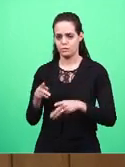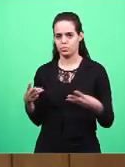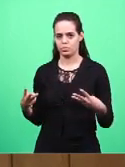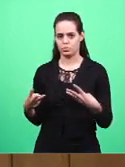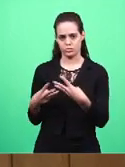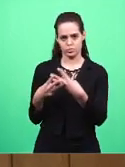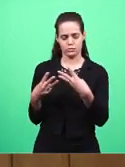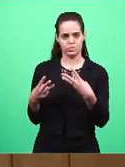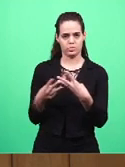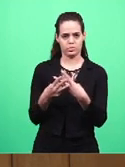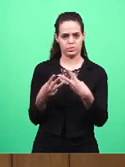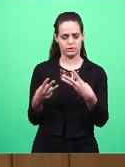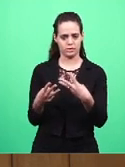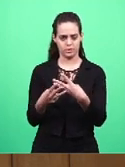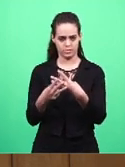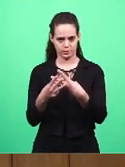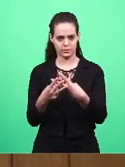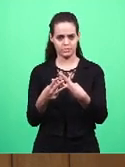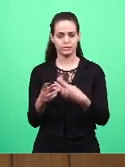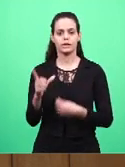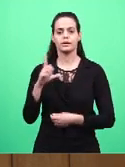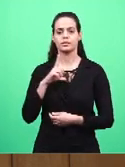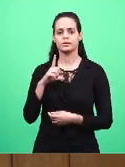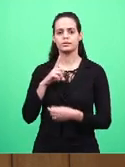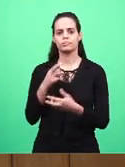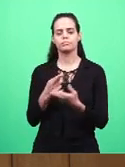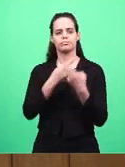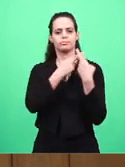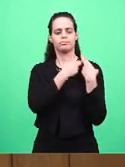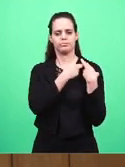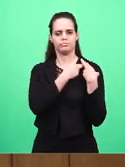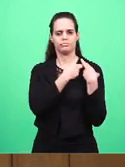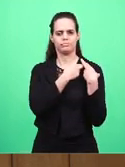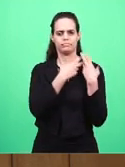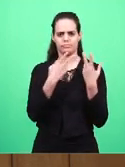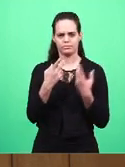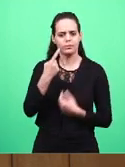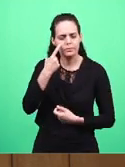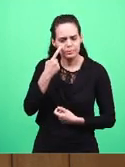Tudo certo? No texto que você leu,